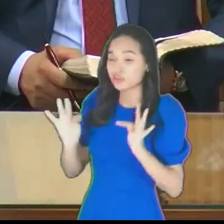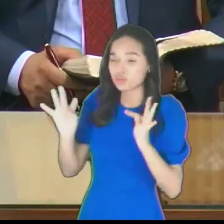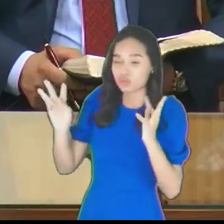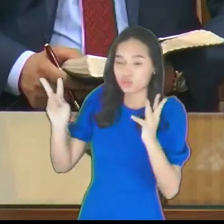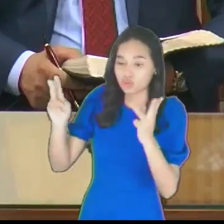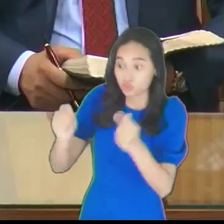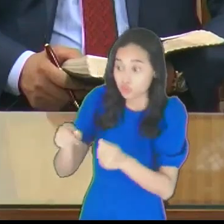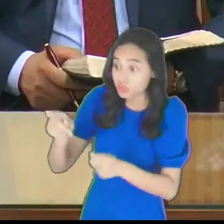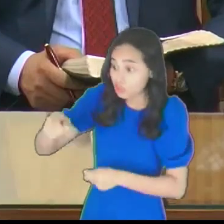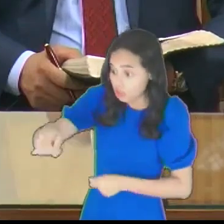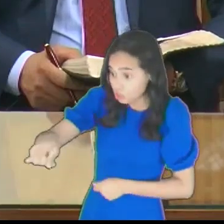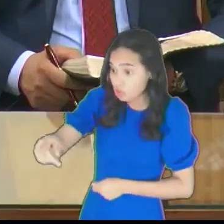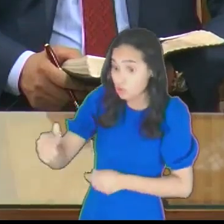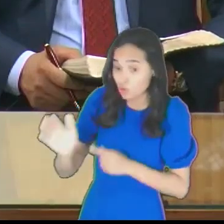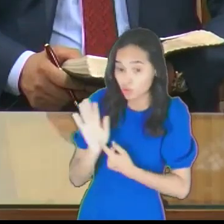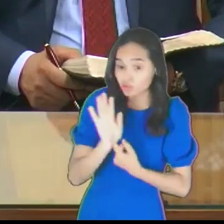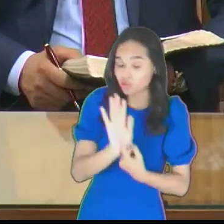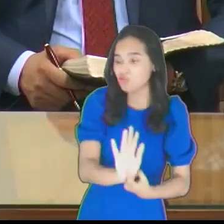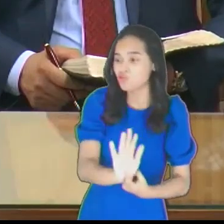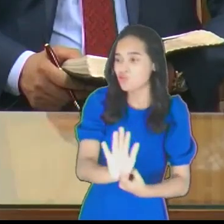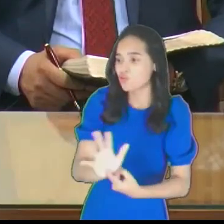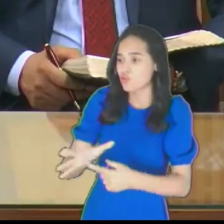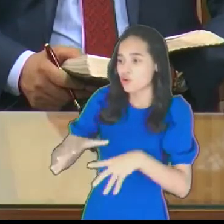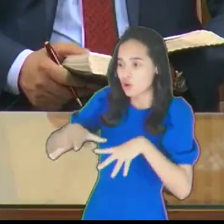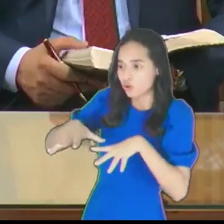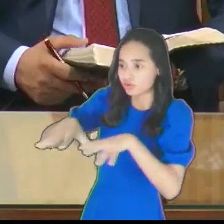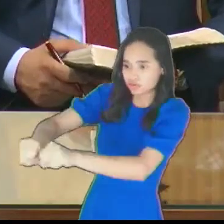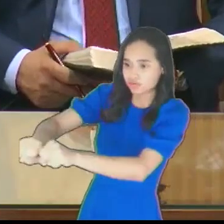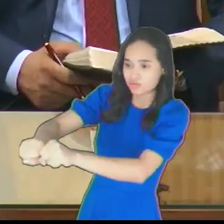você mostrou será levado para